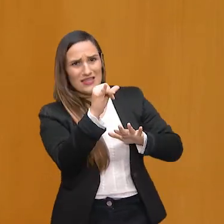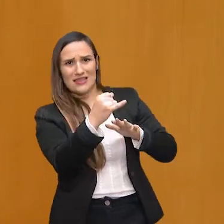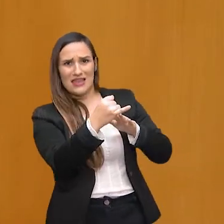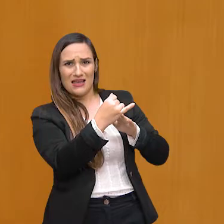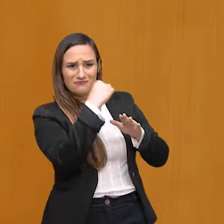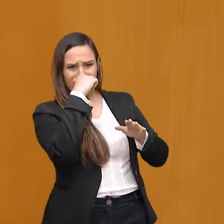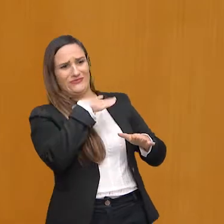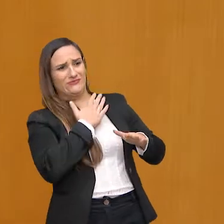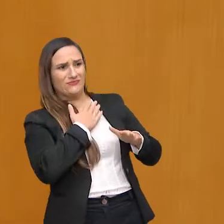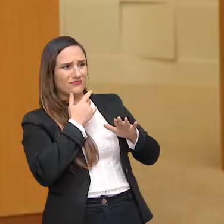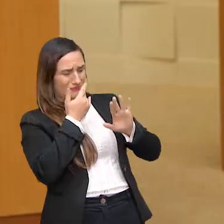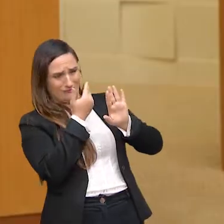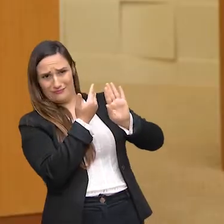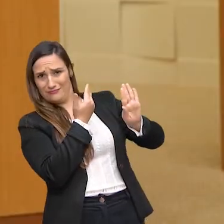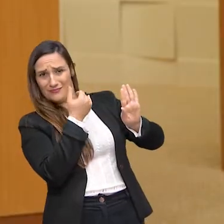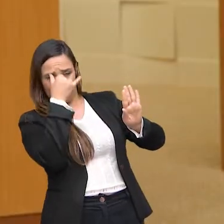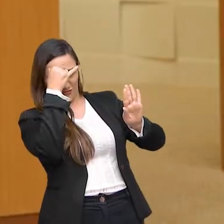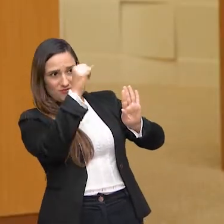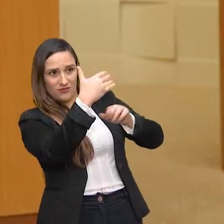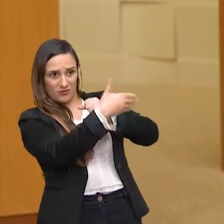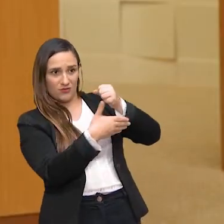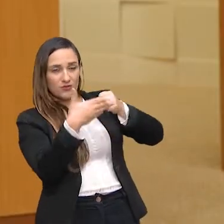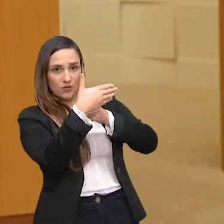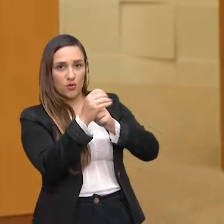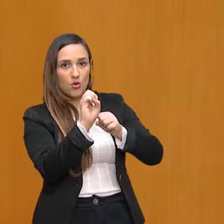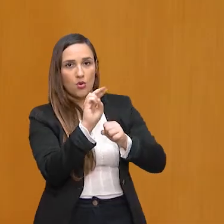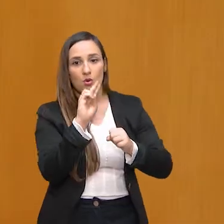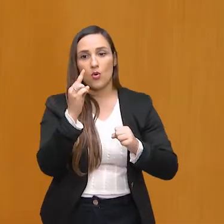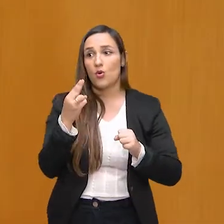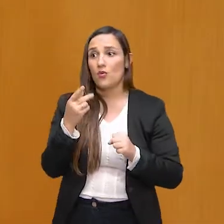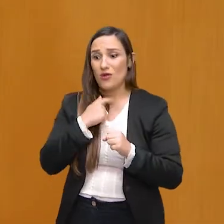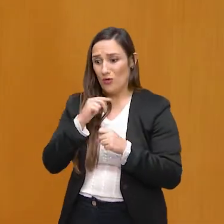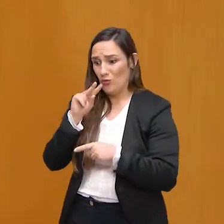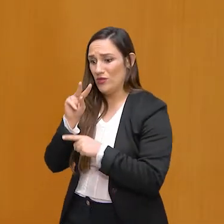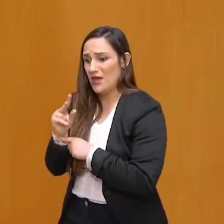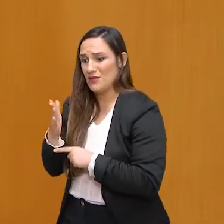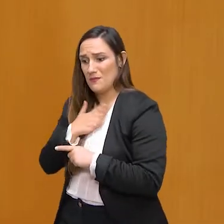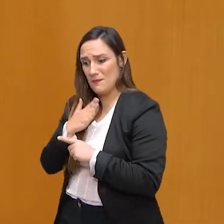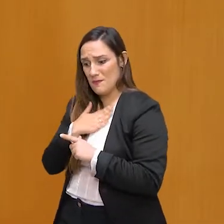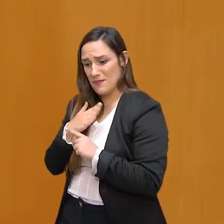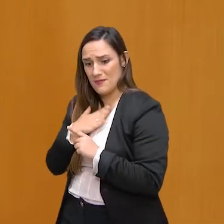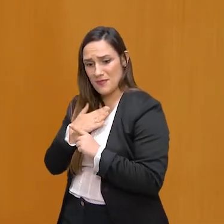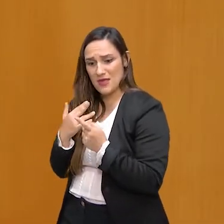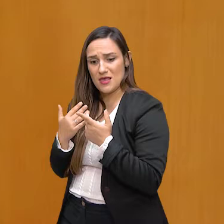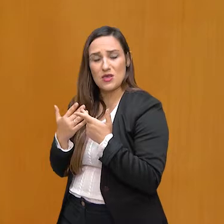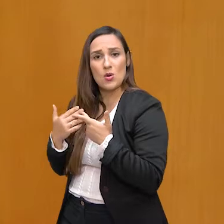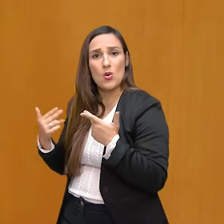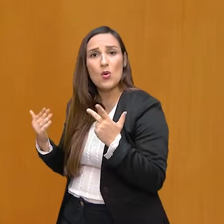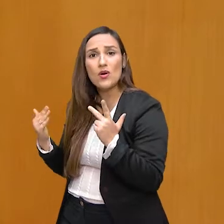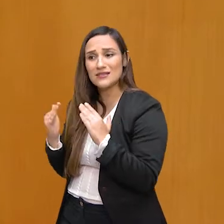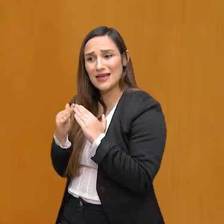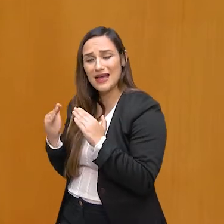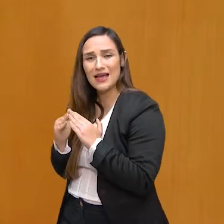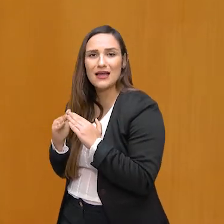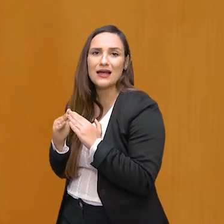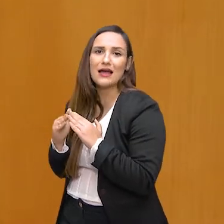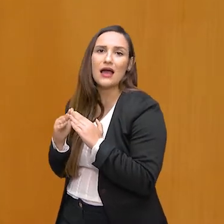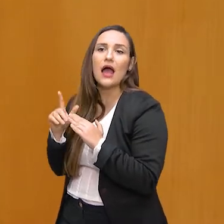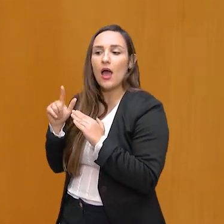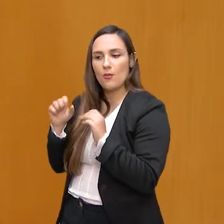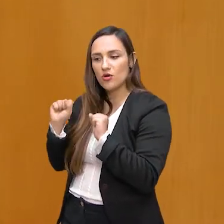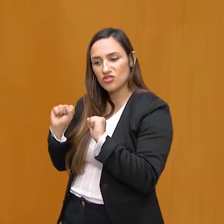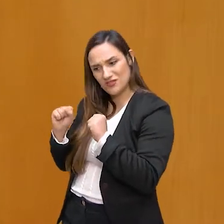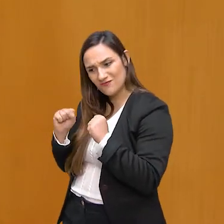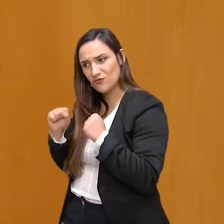em legítima defesa, ou quando nós estamos defendendo a posse do nosso bem, a posse imediata do nosso bem,